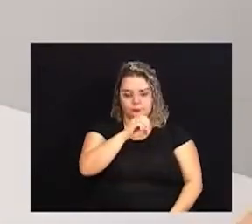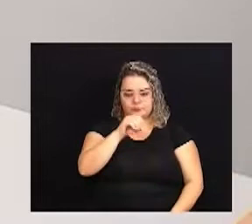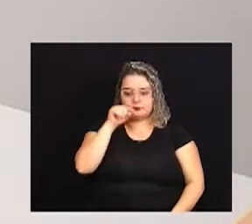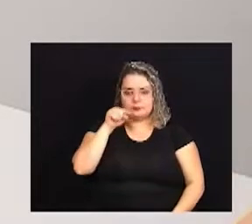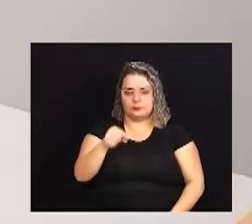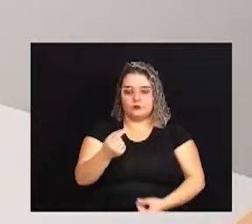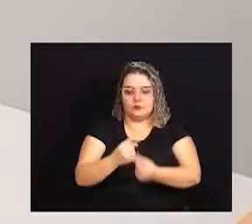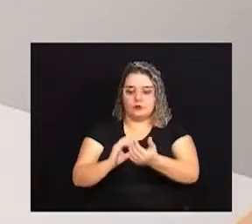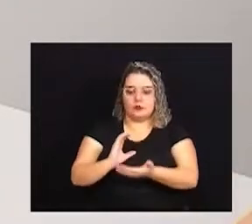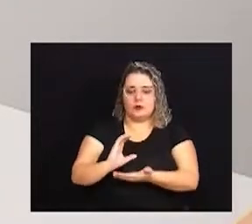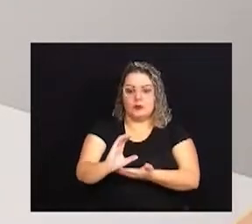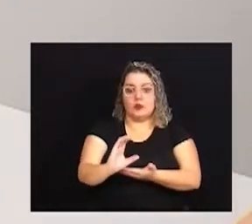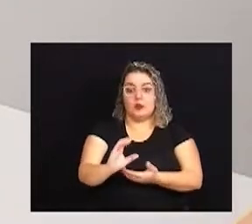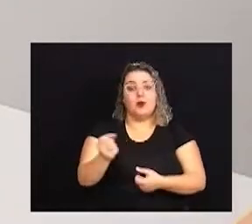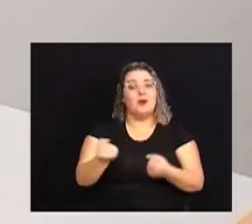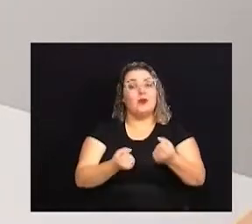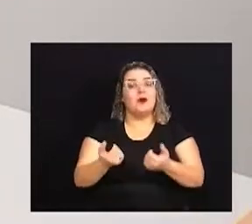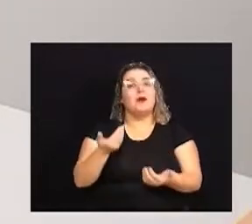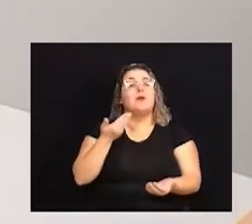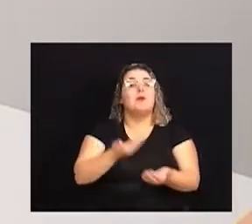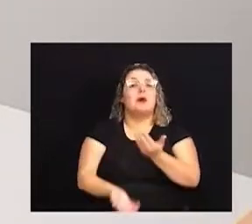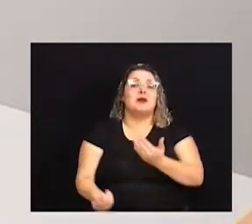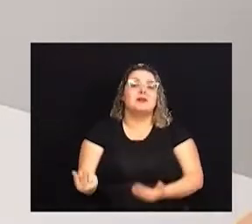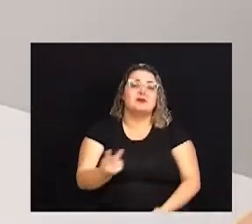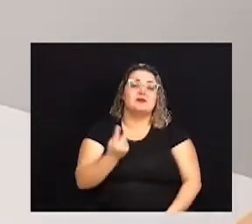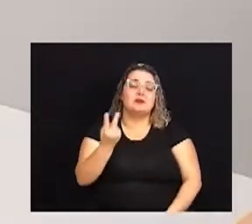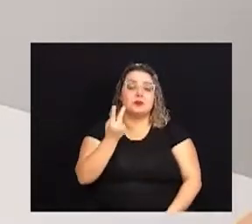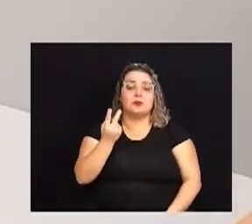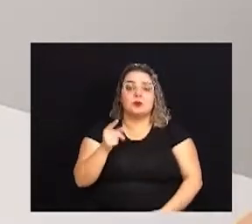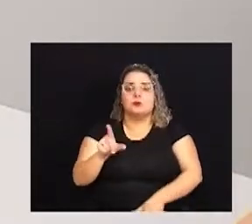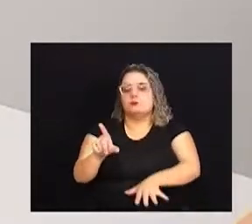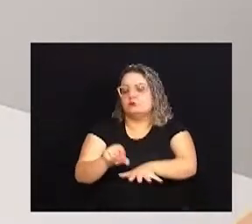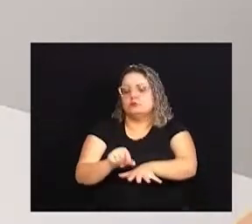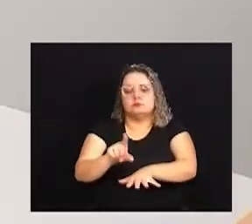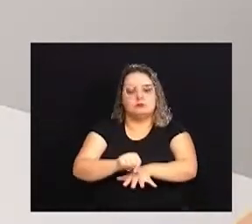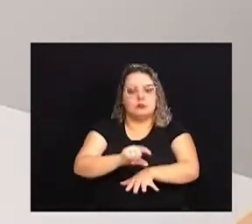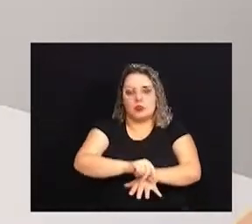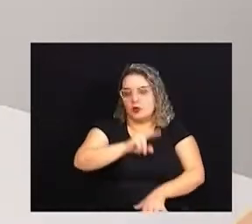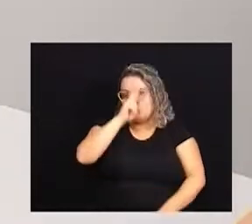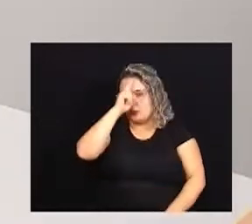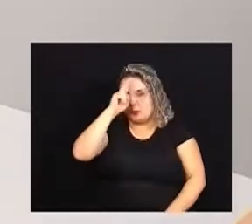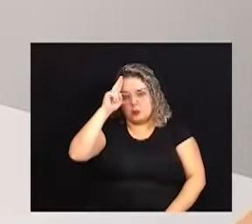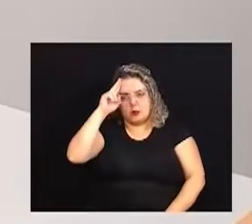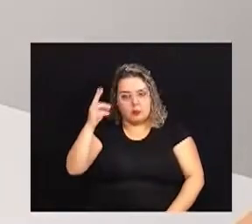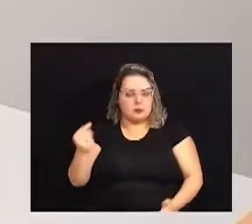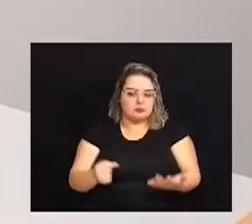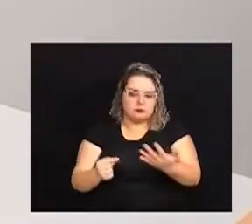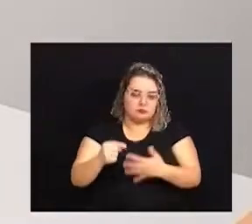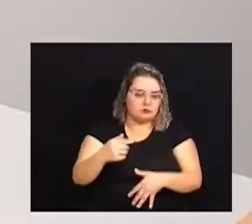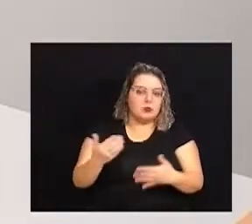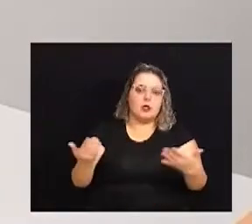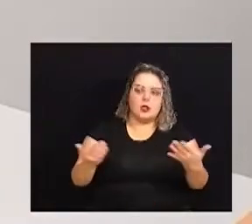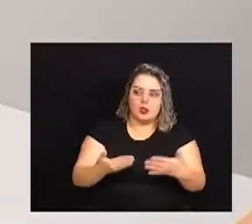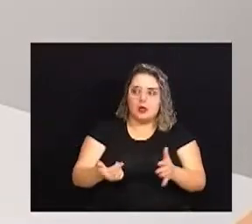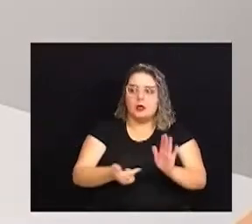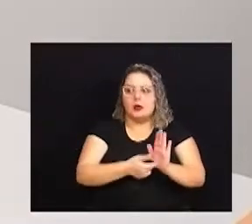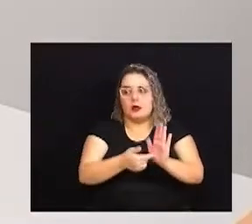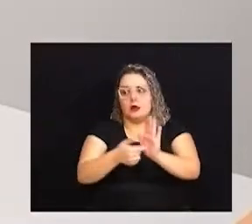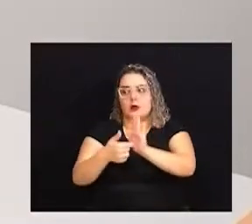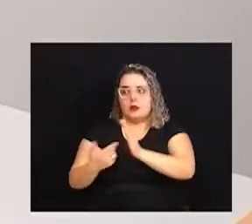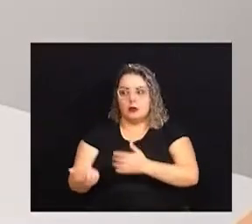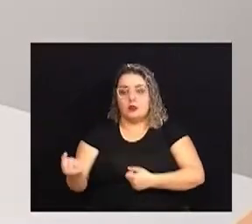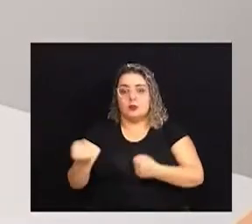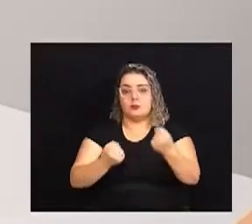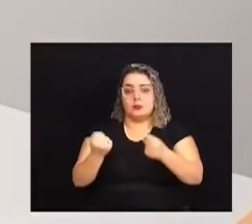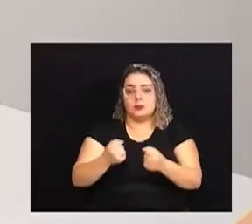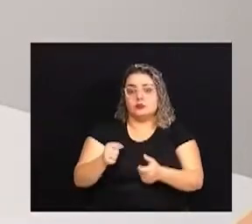esses R$100.000 você pode investir, o carro desvaloriza, e hoje com as opções que nós temos de Uber e etc., e agora está